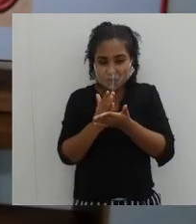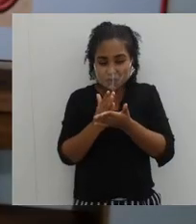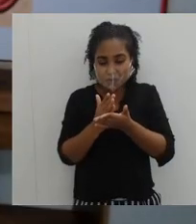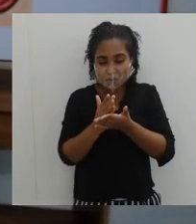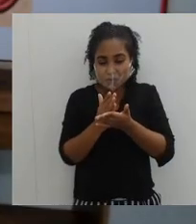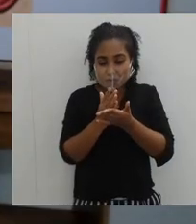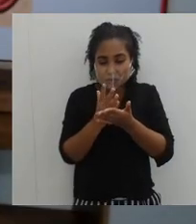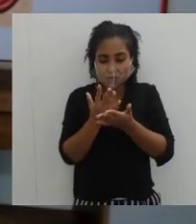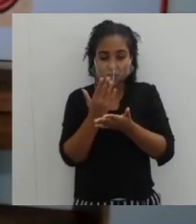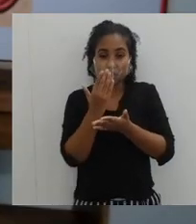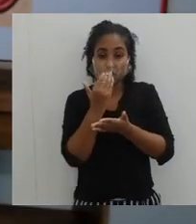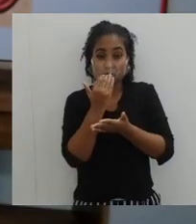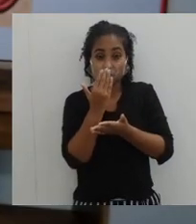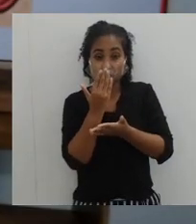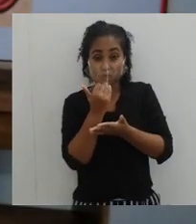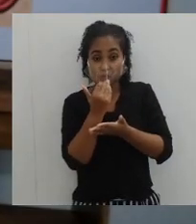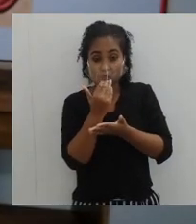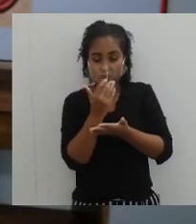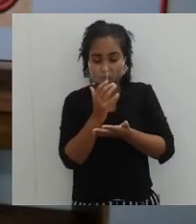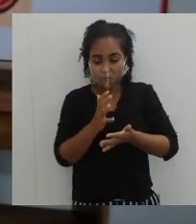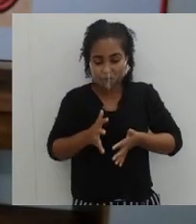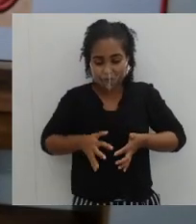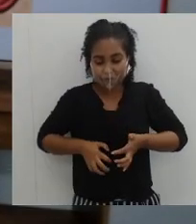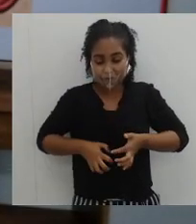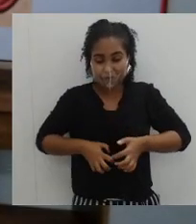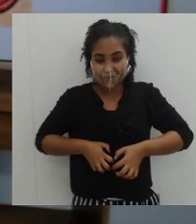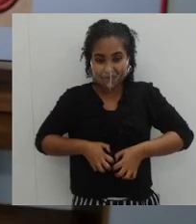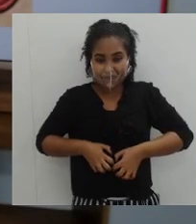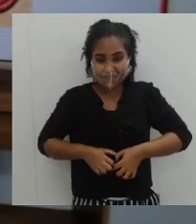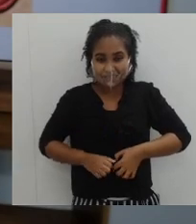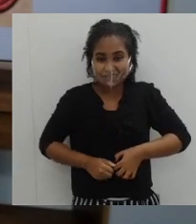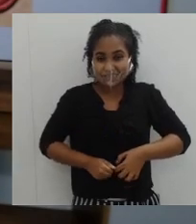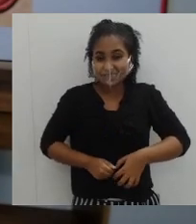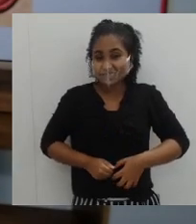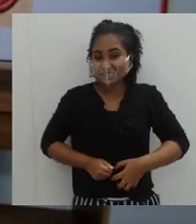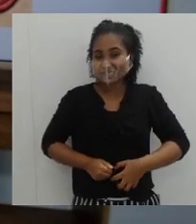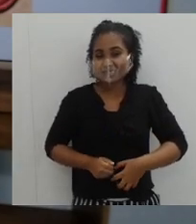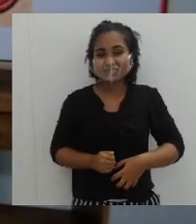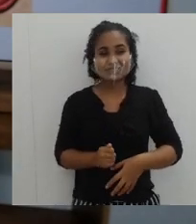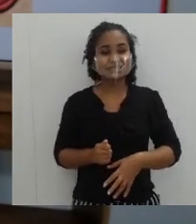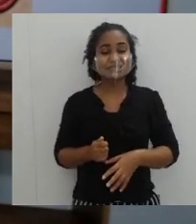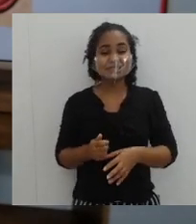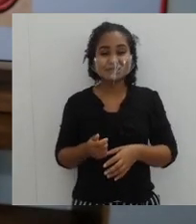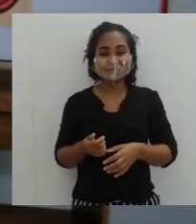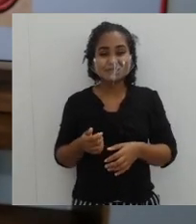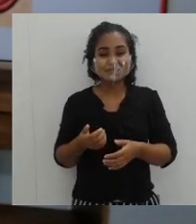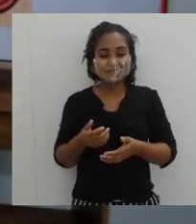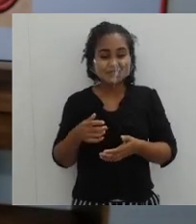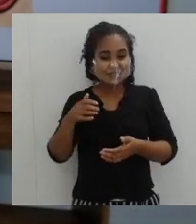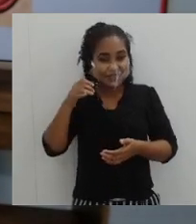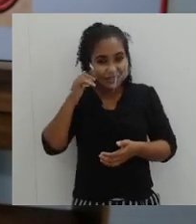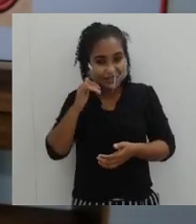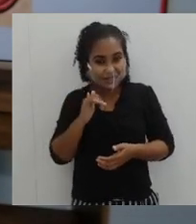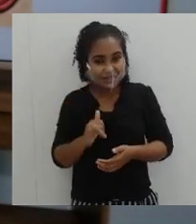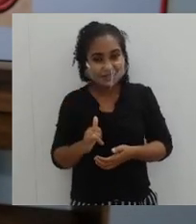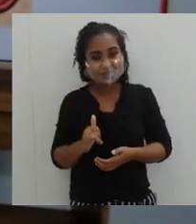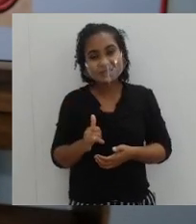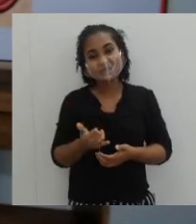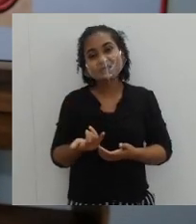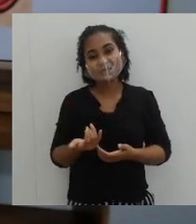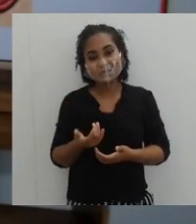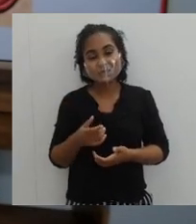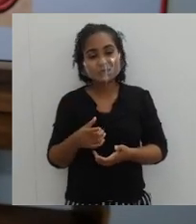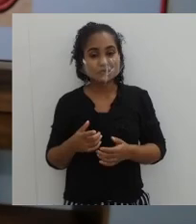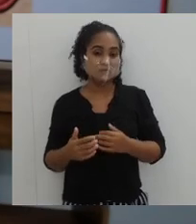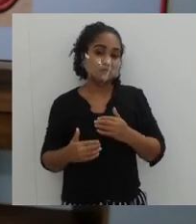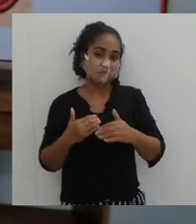se alimentar, né, a lhe parasitar de uma forma que ela vai retirando material, nutrientes